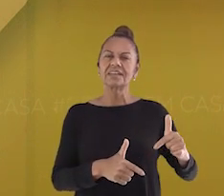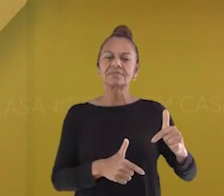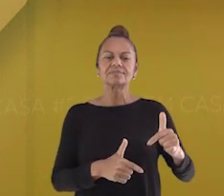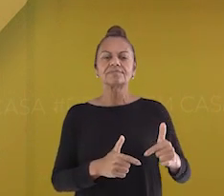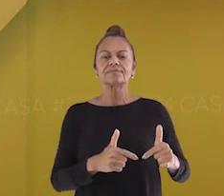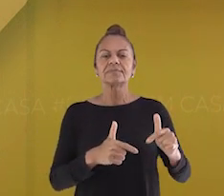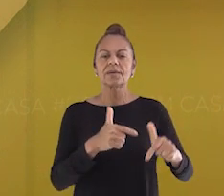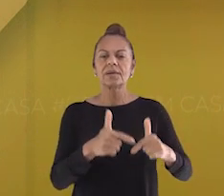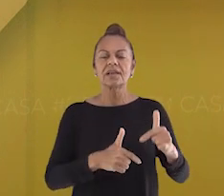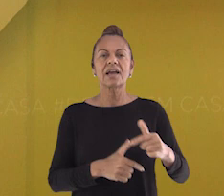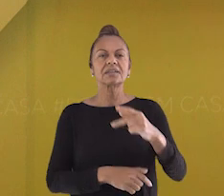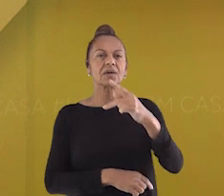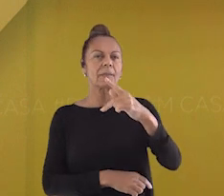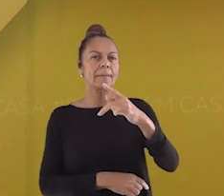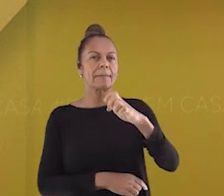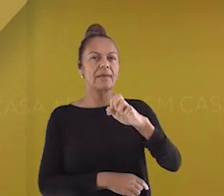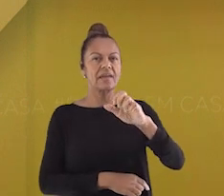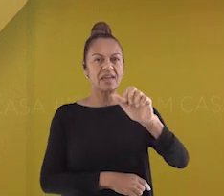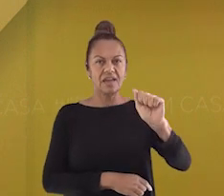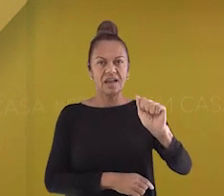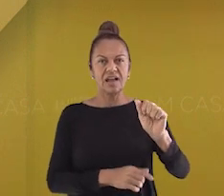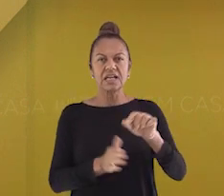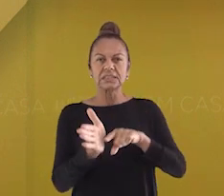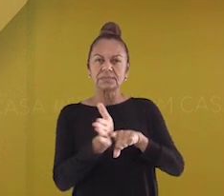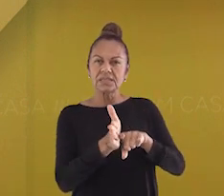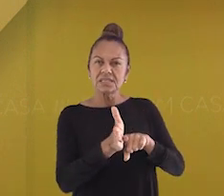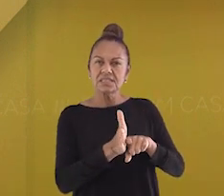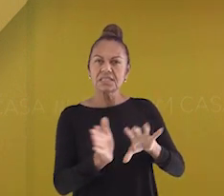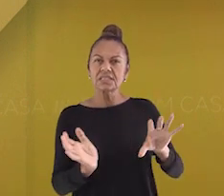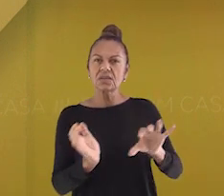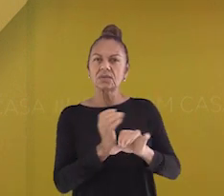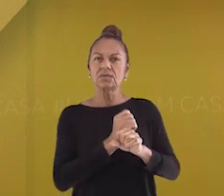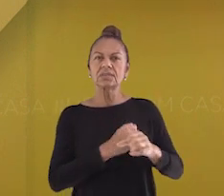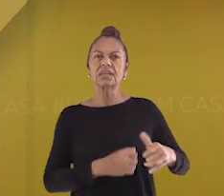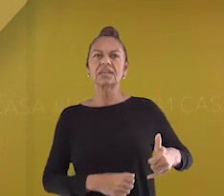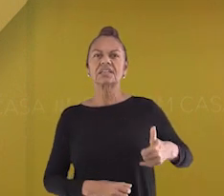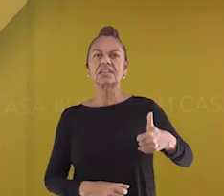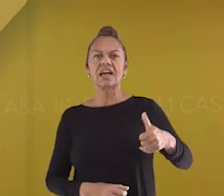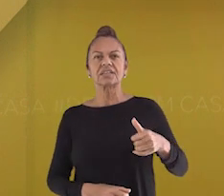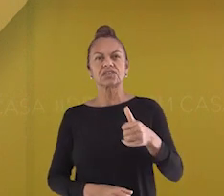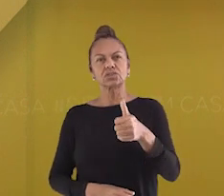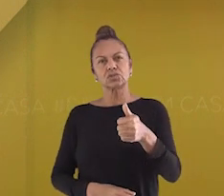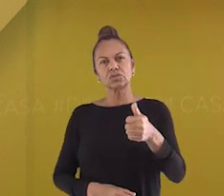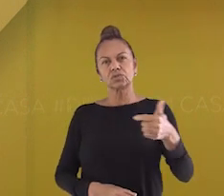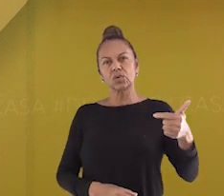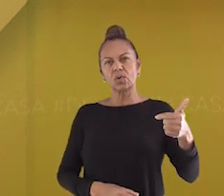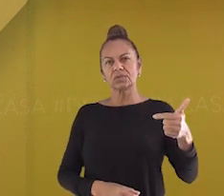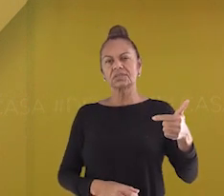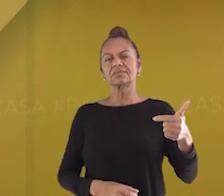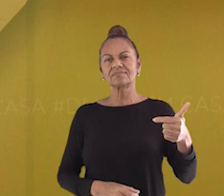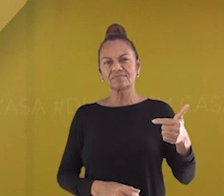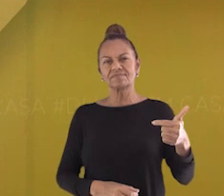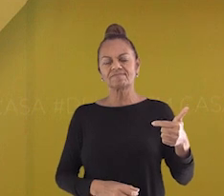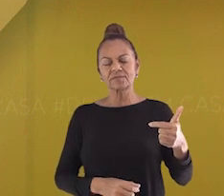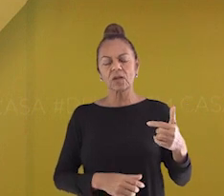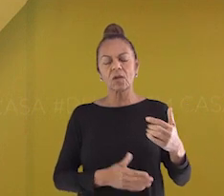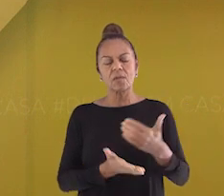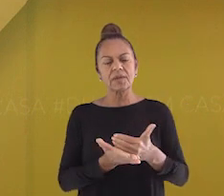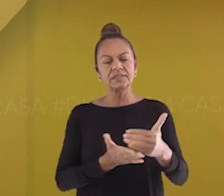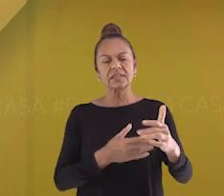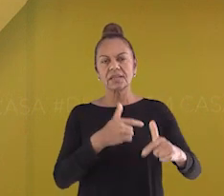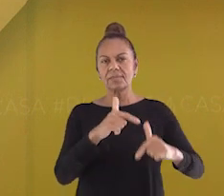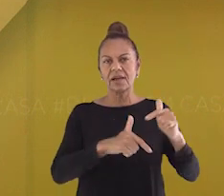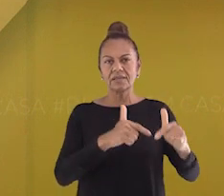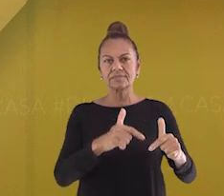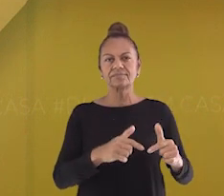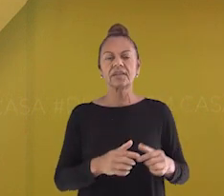passa a ser uma realidade. Sendo assim, a PEA passa a ser contabilizada a partir dos 12